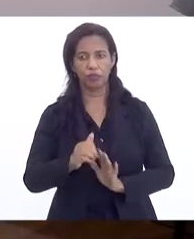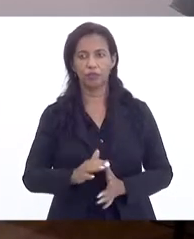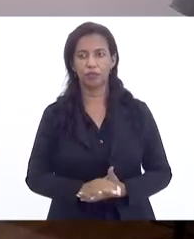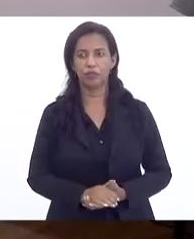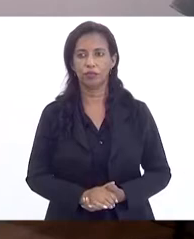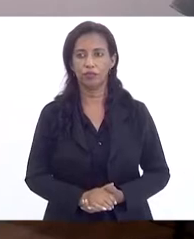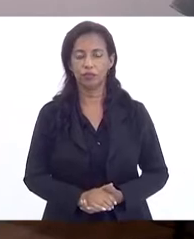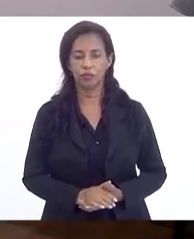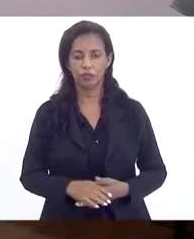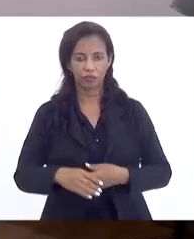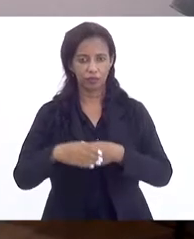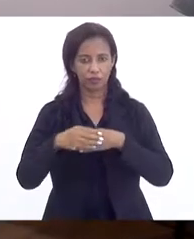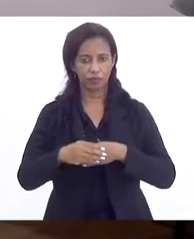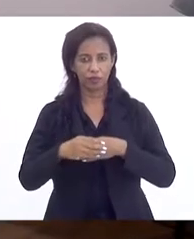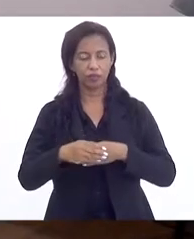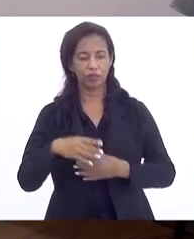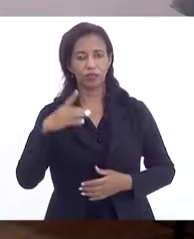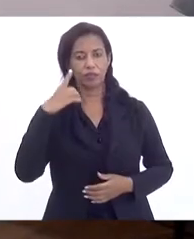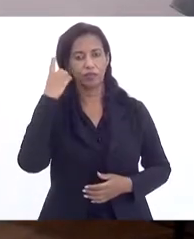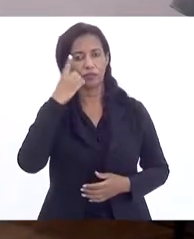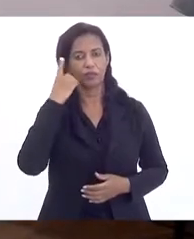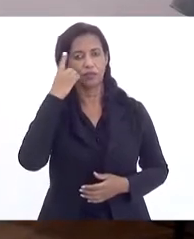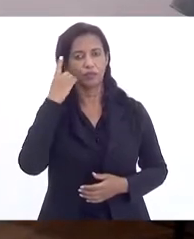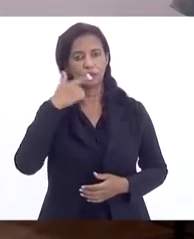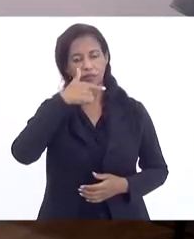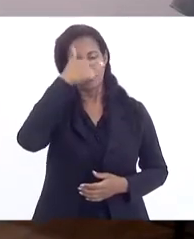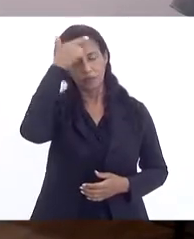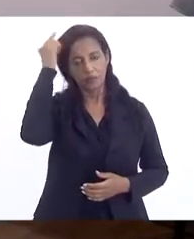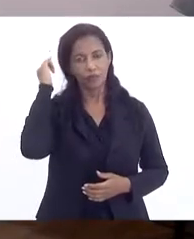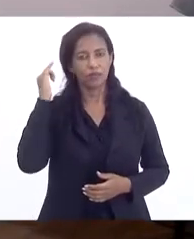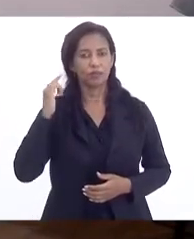Saudar deputado Luiz Paulo, deputado Chico Machado